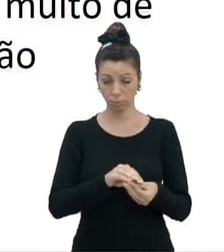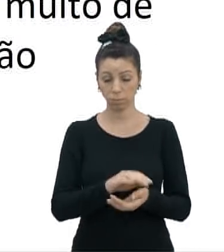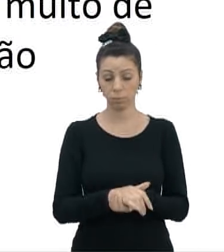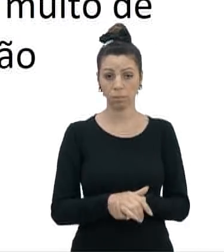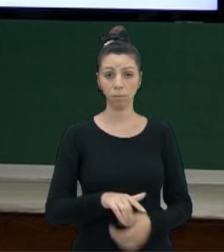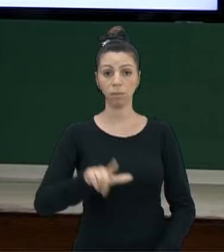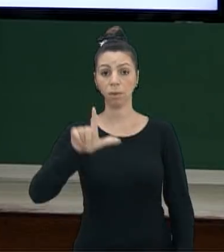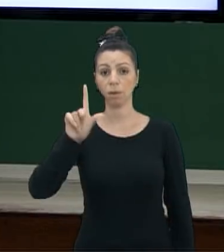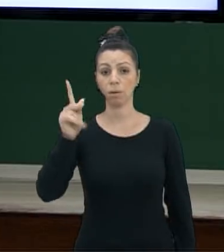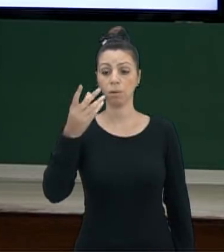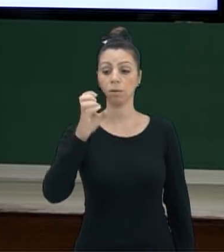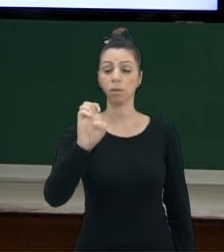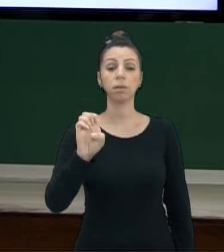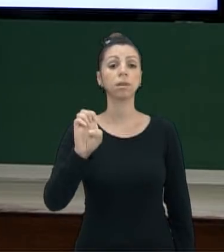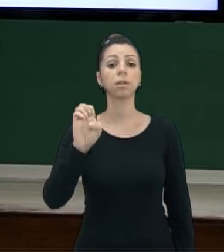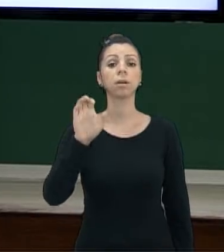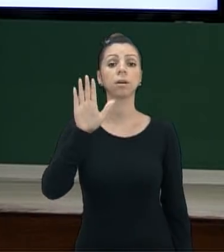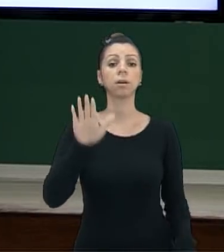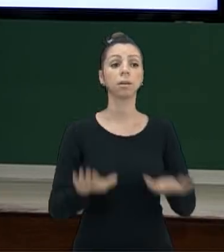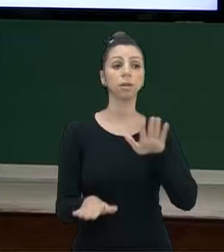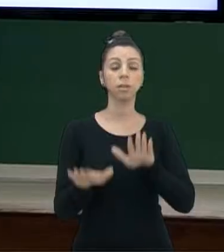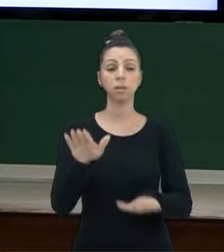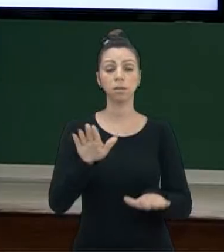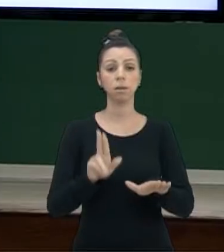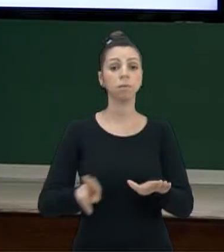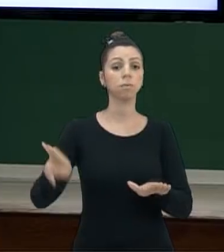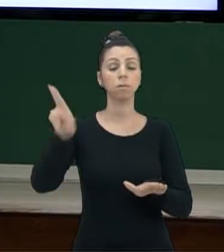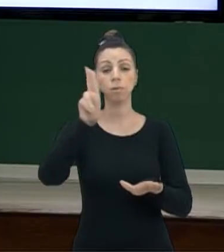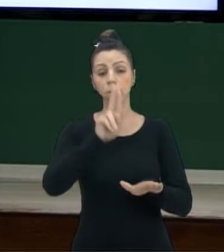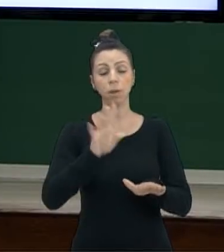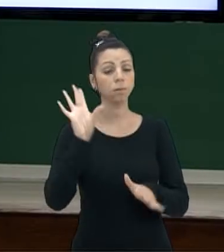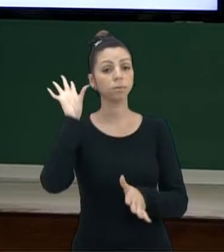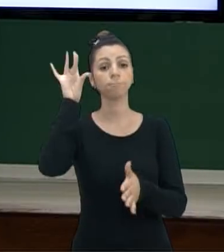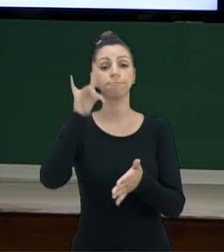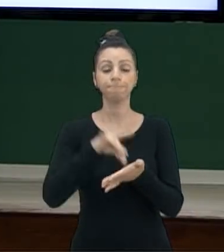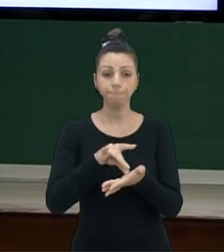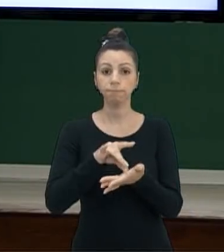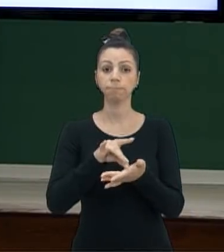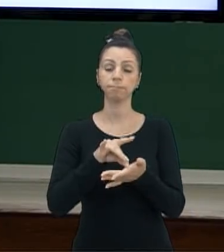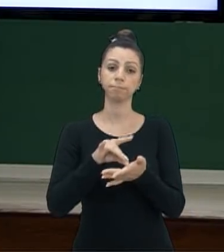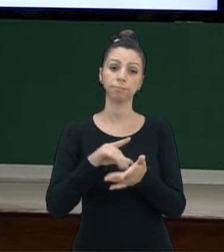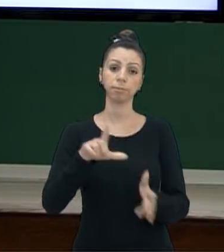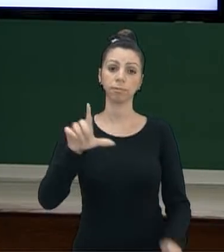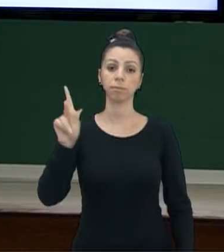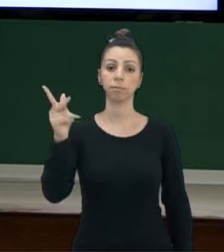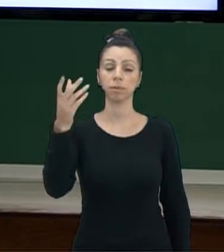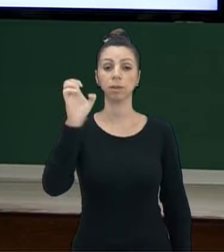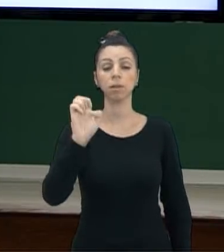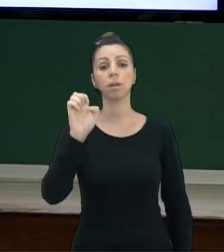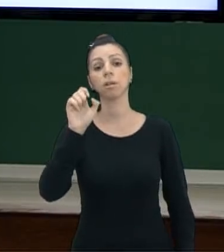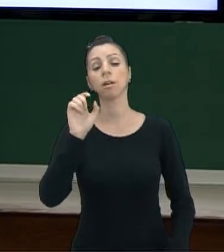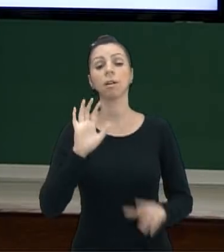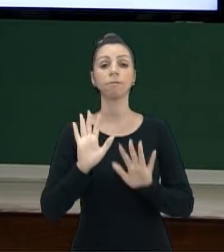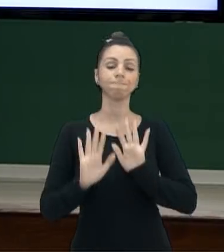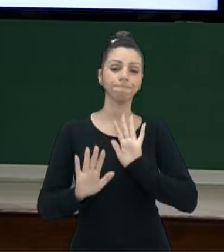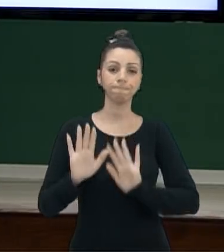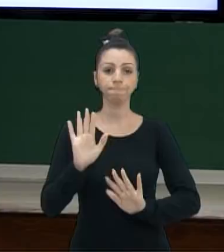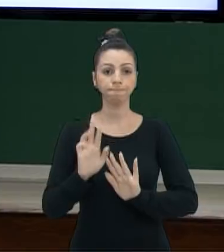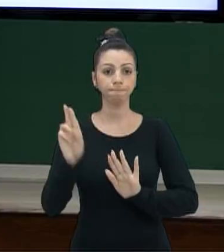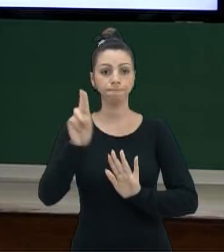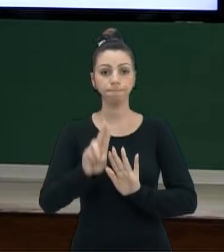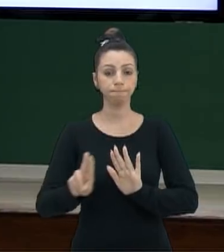um pouco de problema, pessoal, porque aqui não é o uso devido dele. O lhe, geralmente, ele é